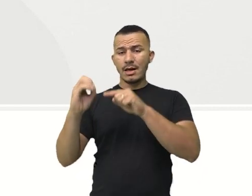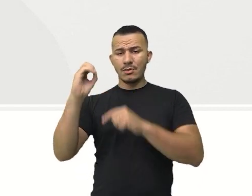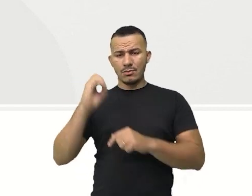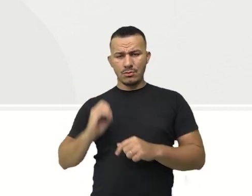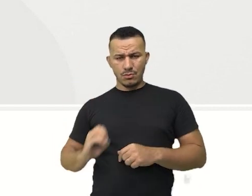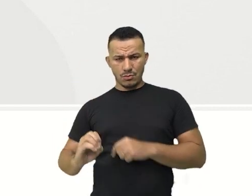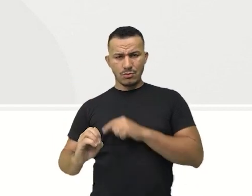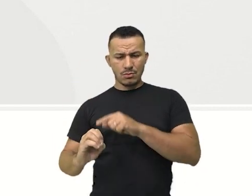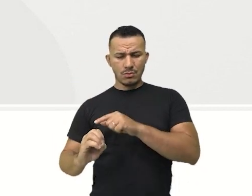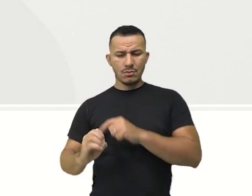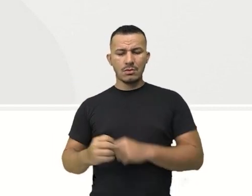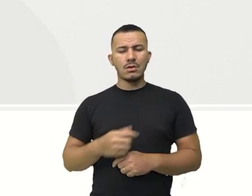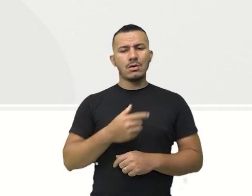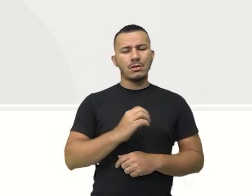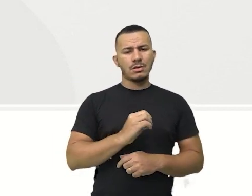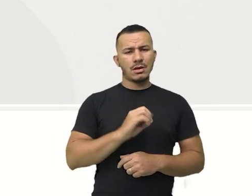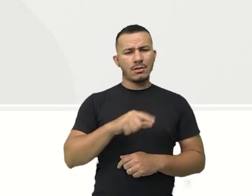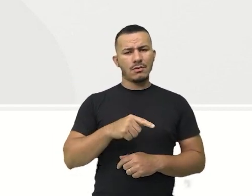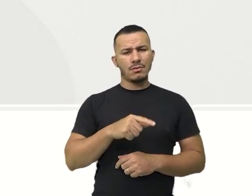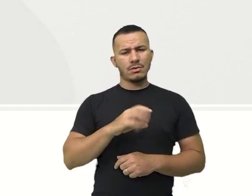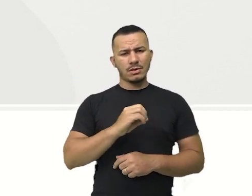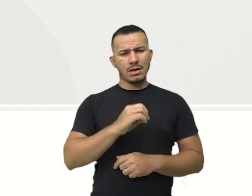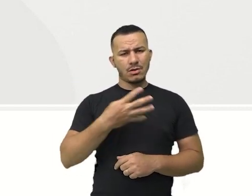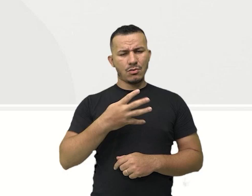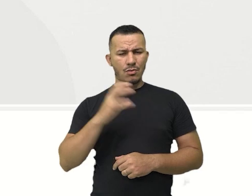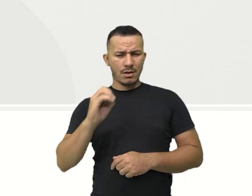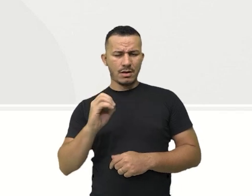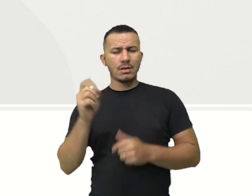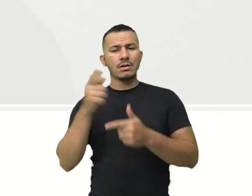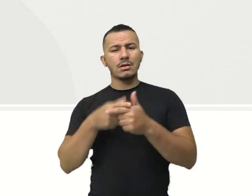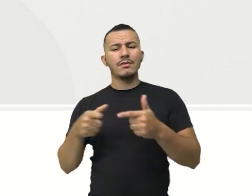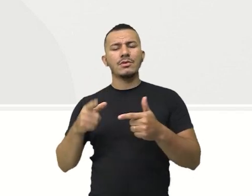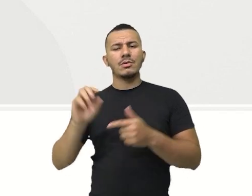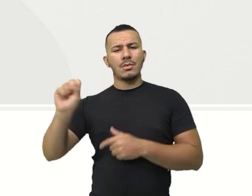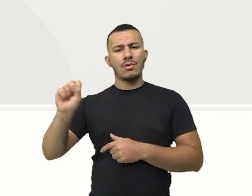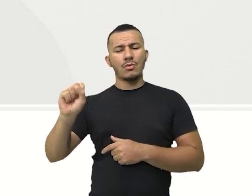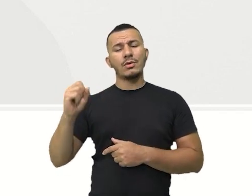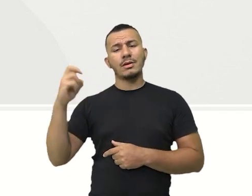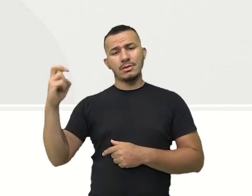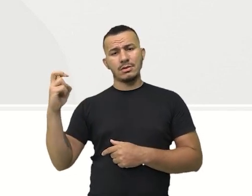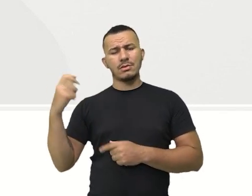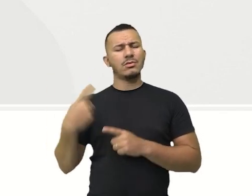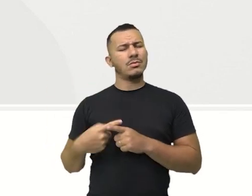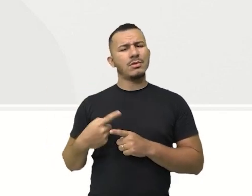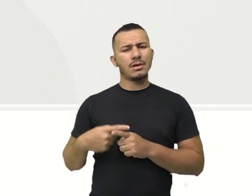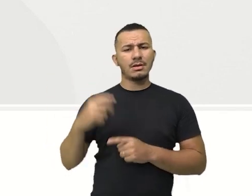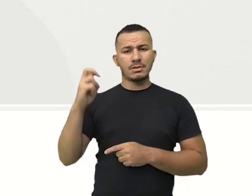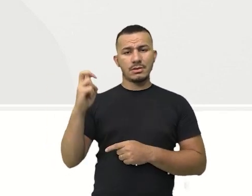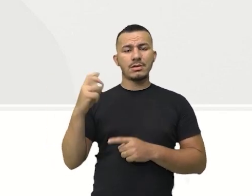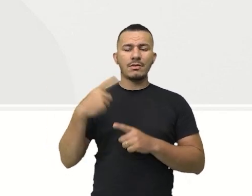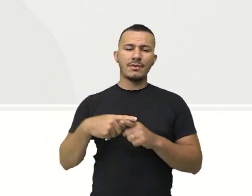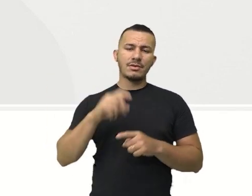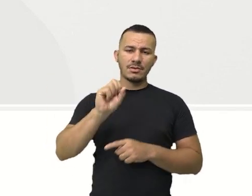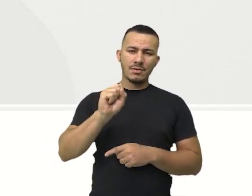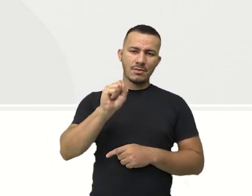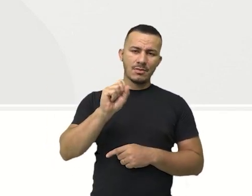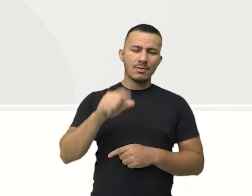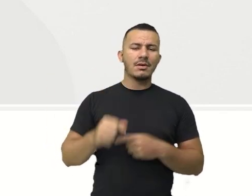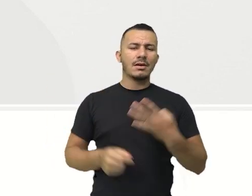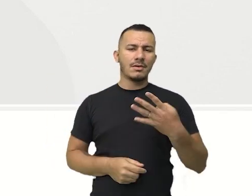com 40 dividido para 8. E 40 dividido para 8 é 5, porque 5 vezes 8